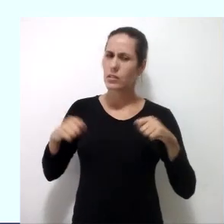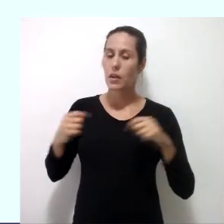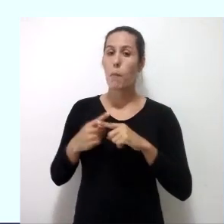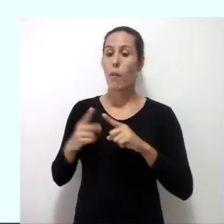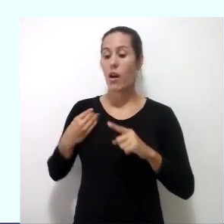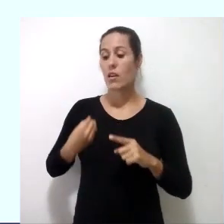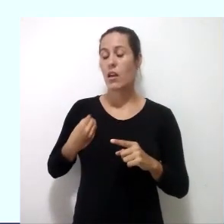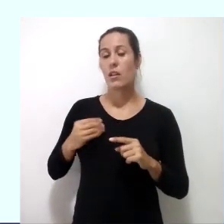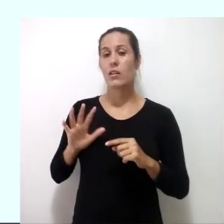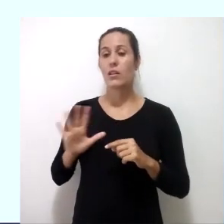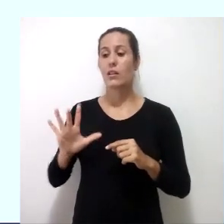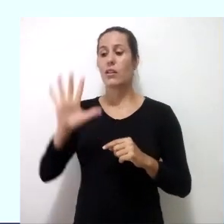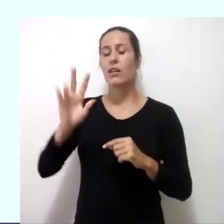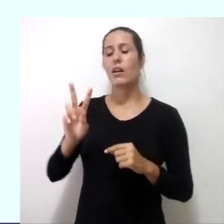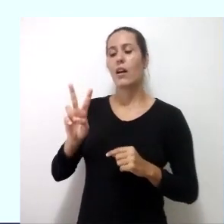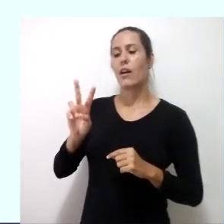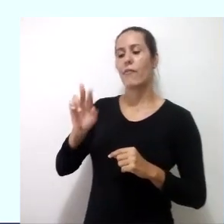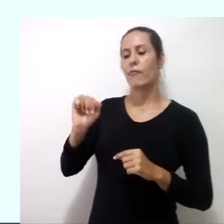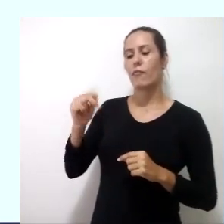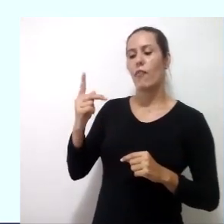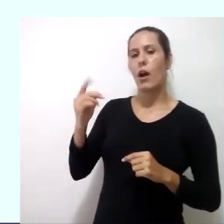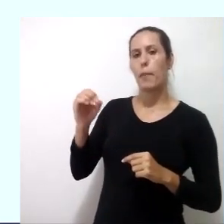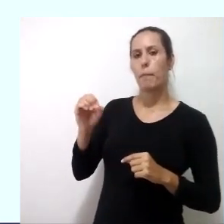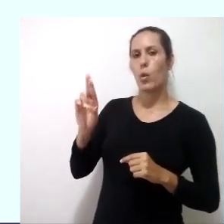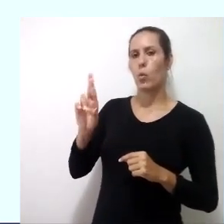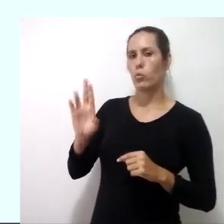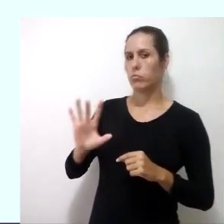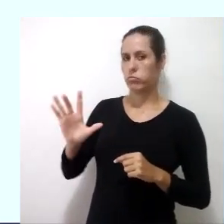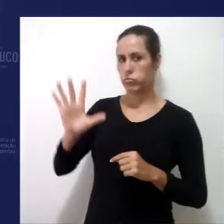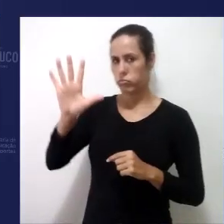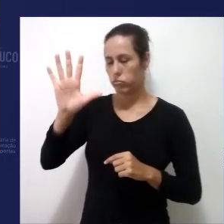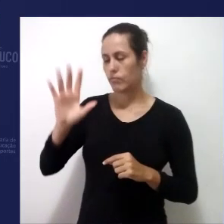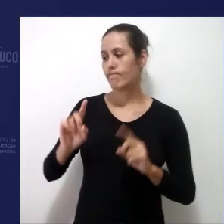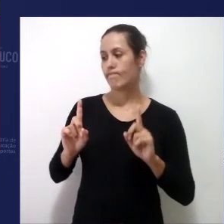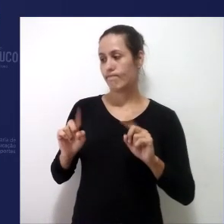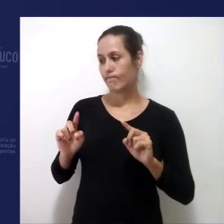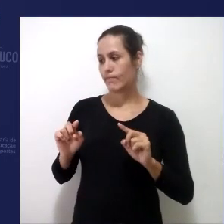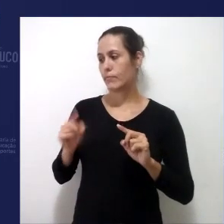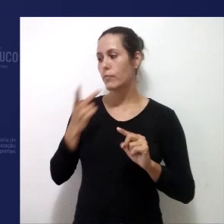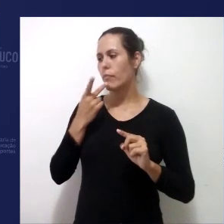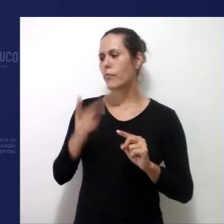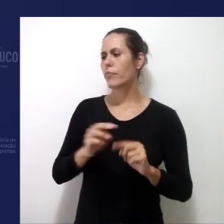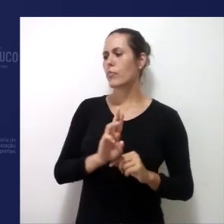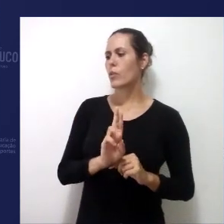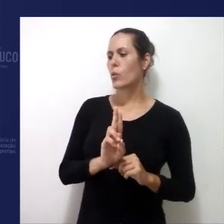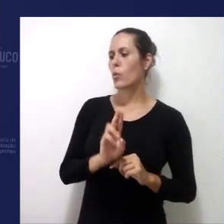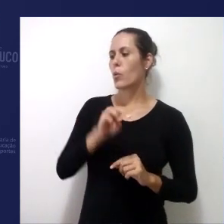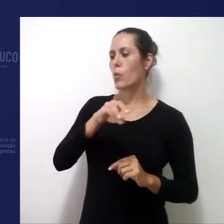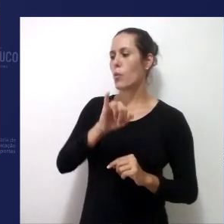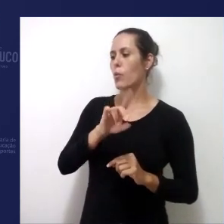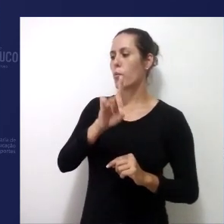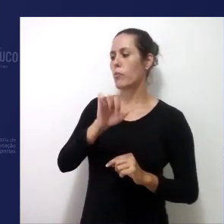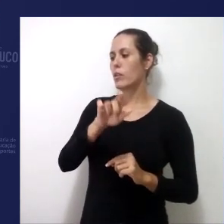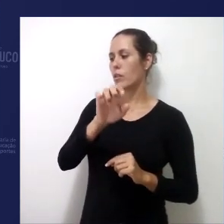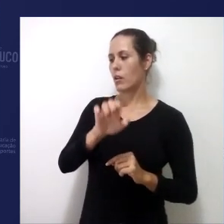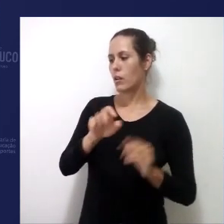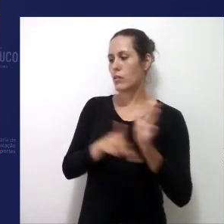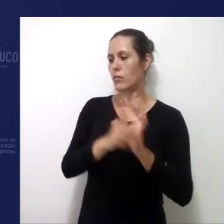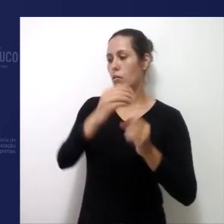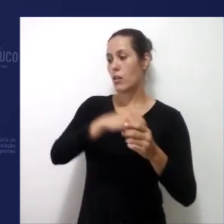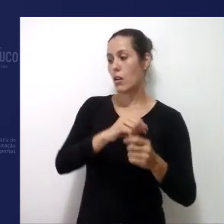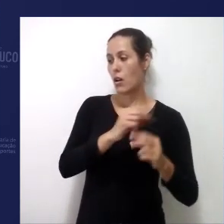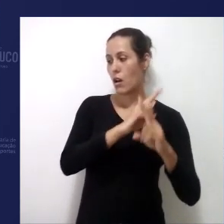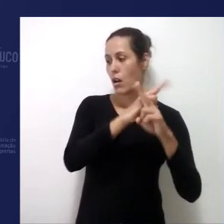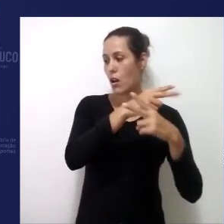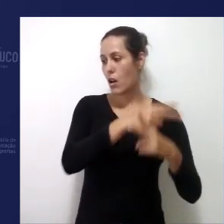só que ela está na presença de vapor. Quando se fala em umidade relativa do ar, umidade